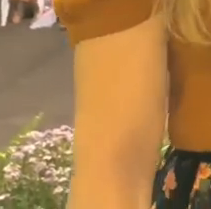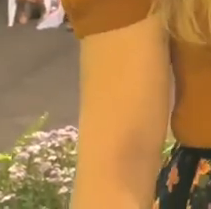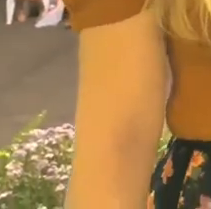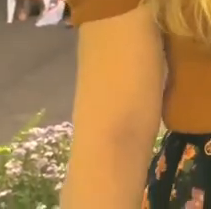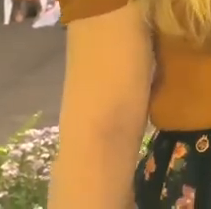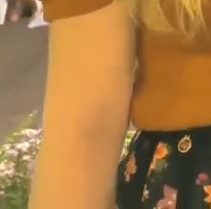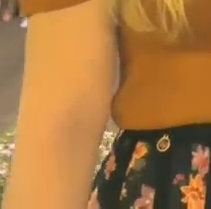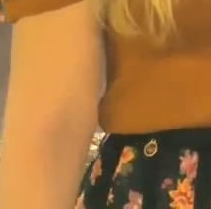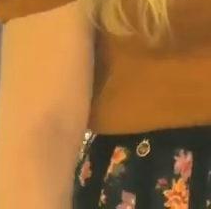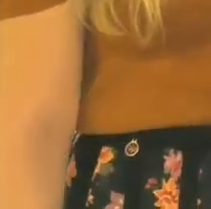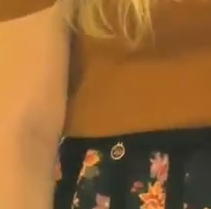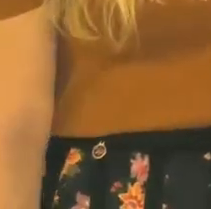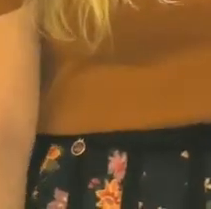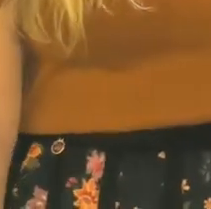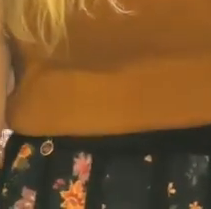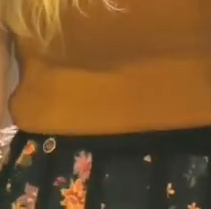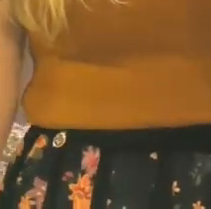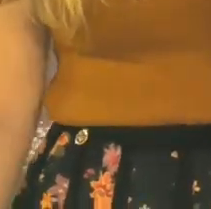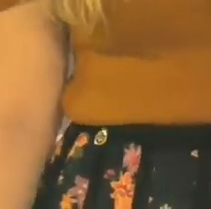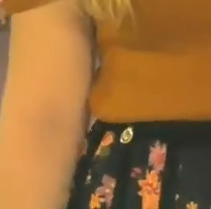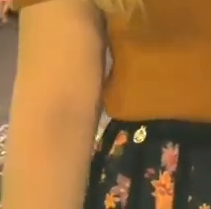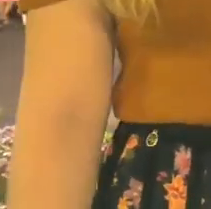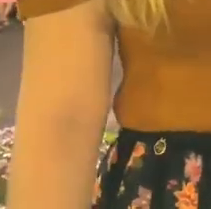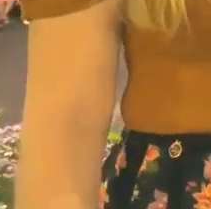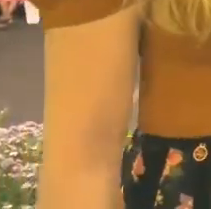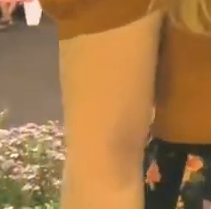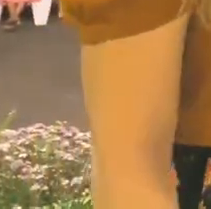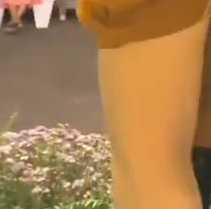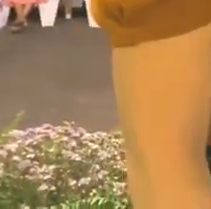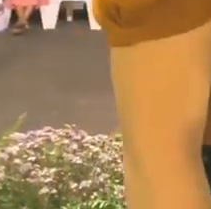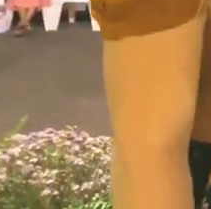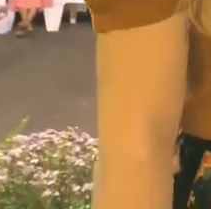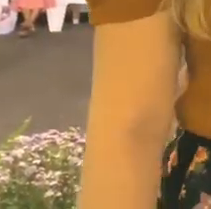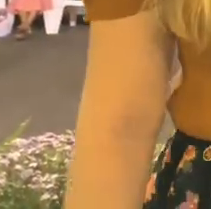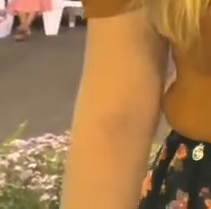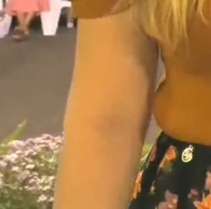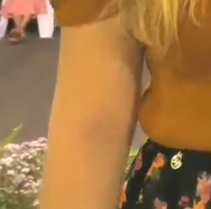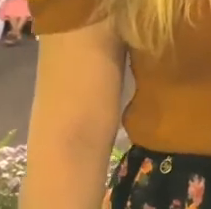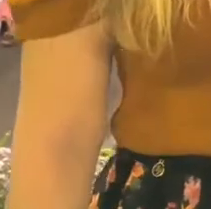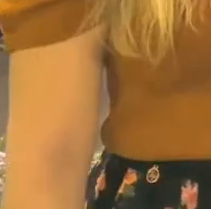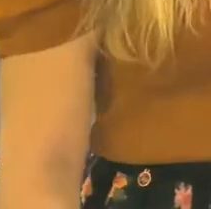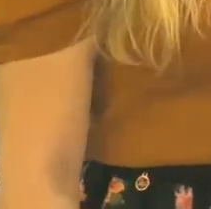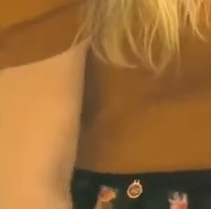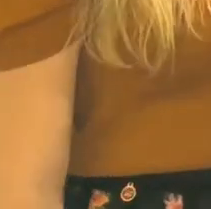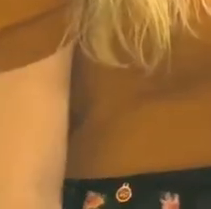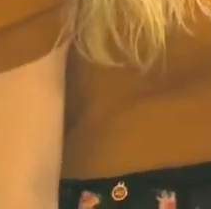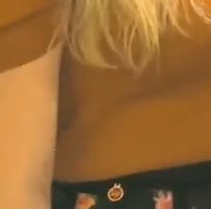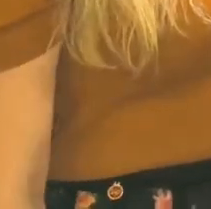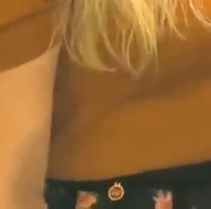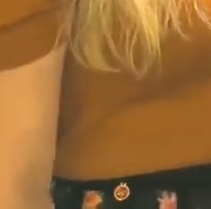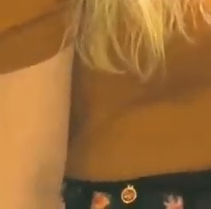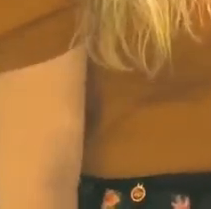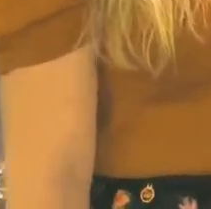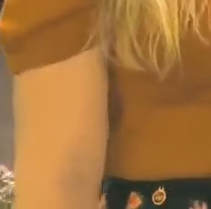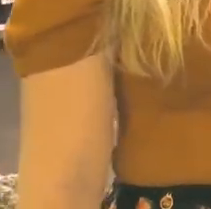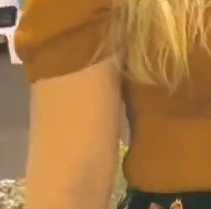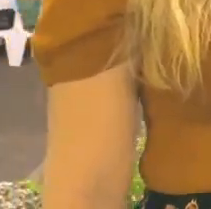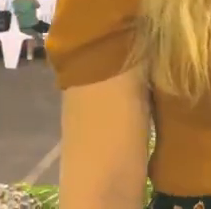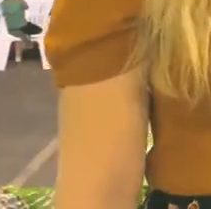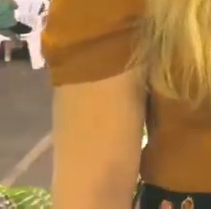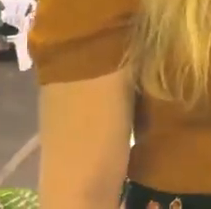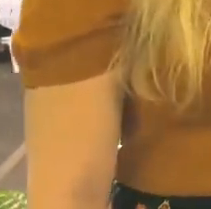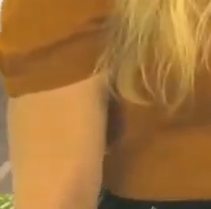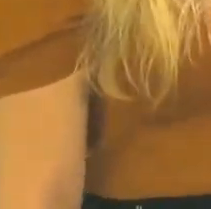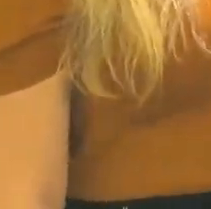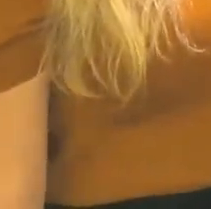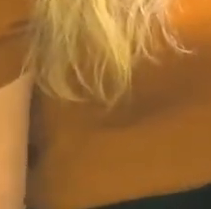Pereira né ela ela já faloumos dela que ela mora lá em Boa Vista lá em Vista Alegre dominã mas também o João Paulo Espírito Santo o José